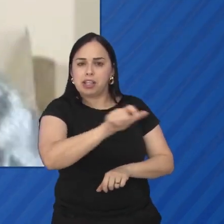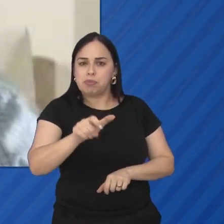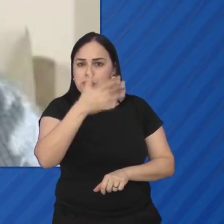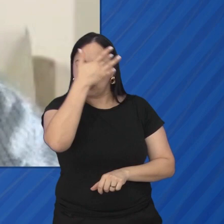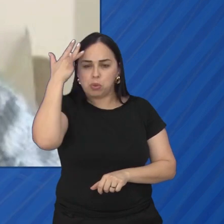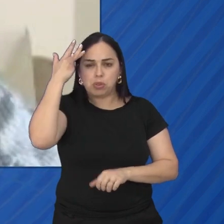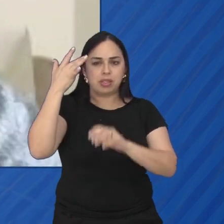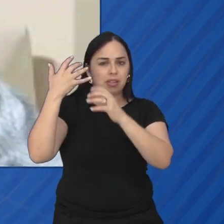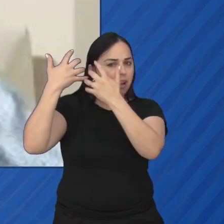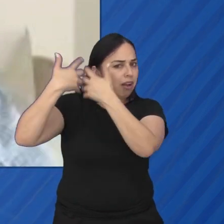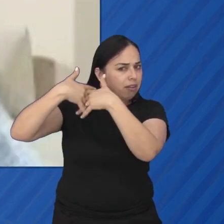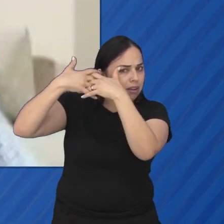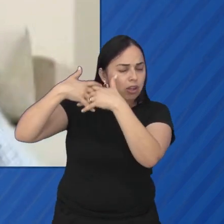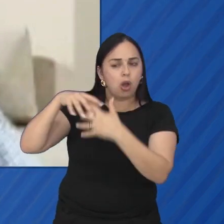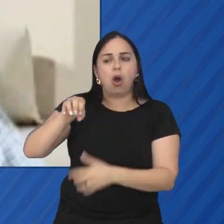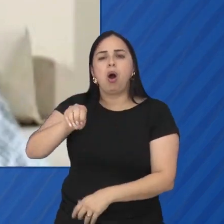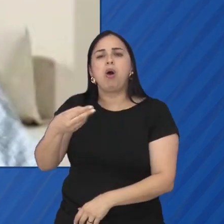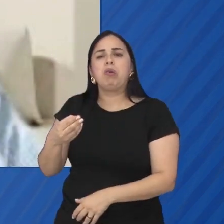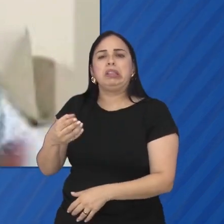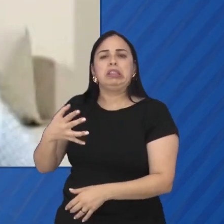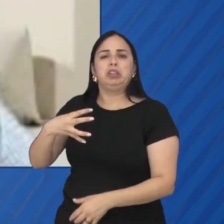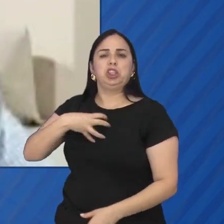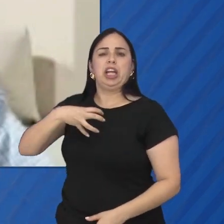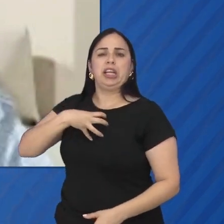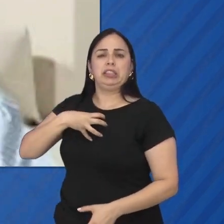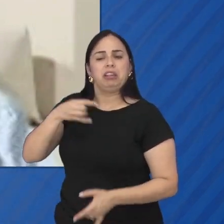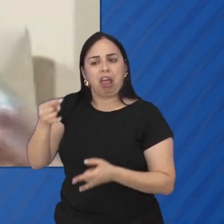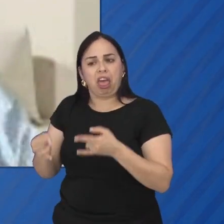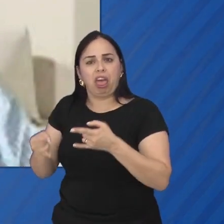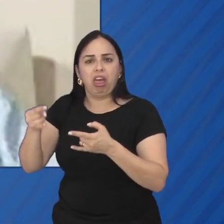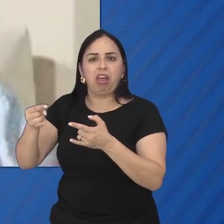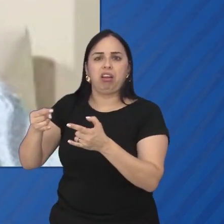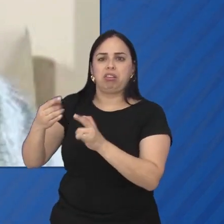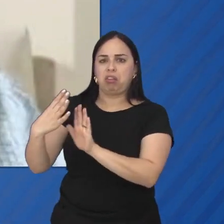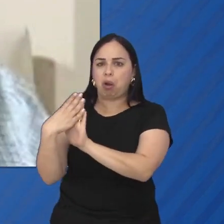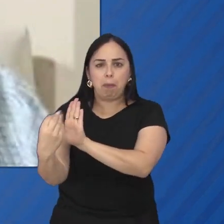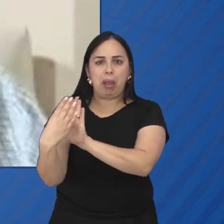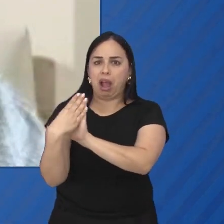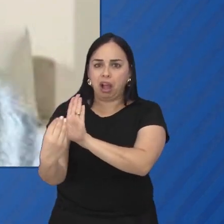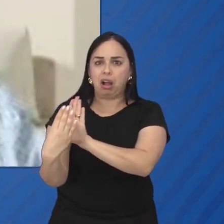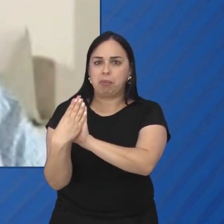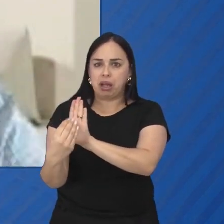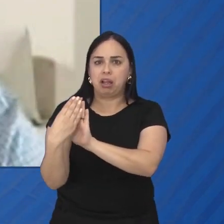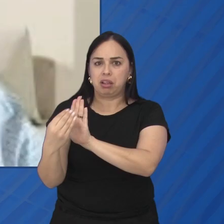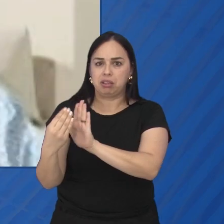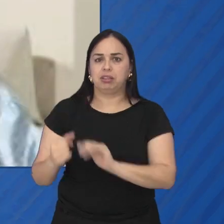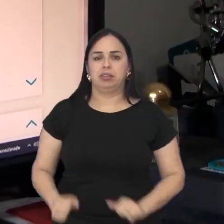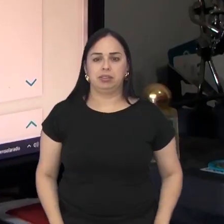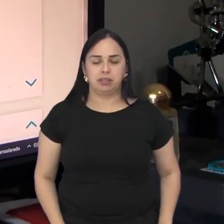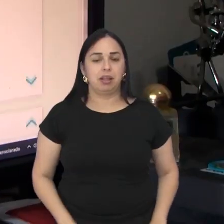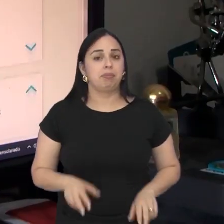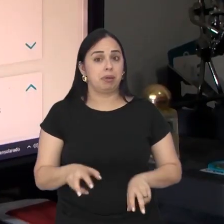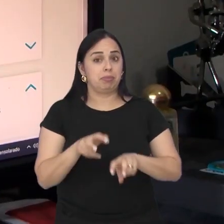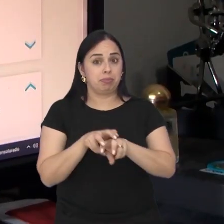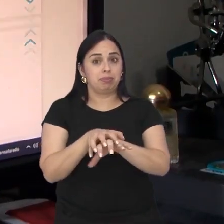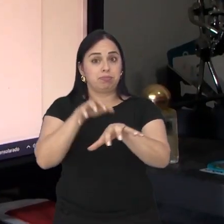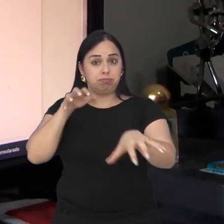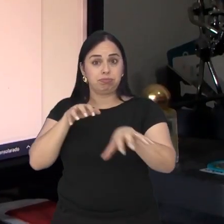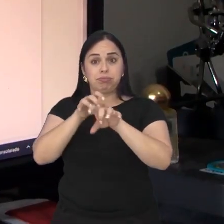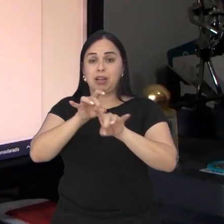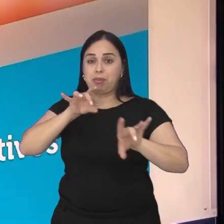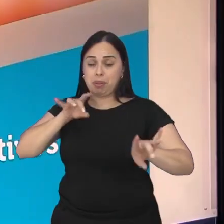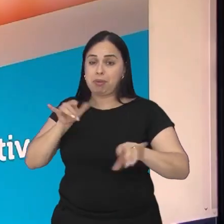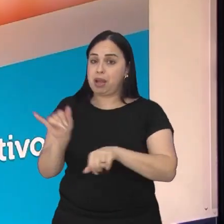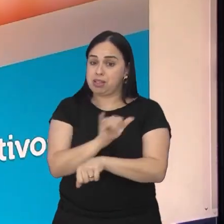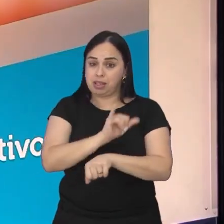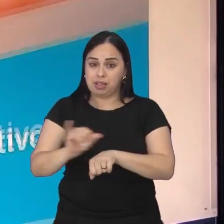seres pensantes ou seres mecânicos, né? E aí tem uma grande diferença. O ensino à distância pode